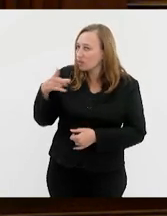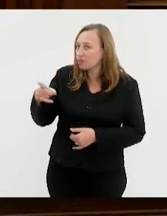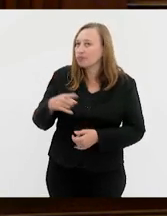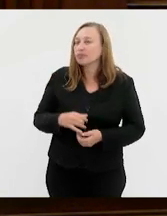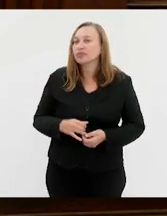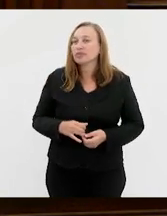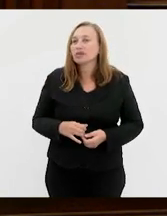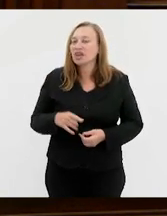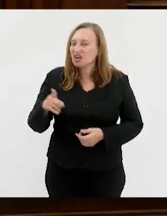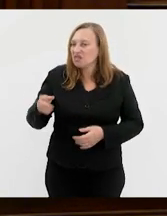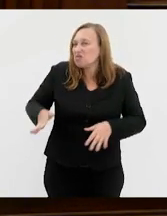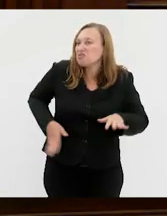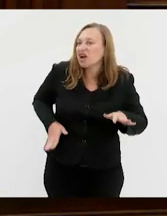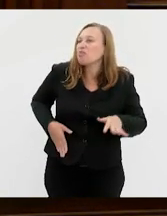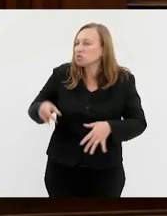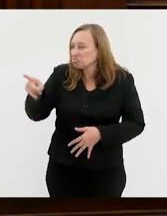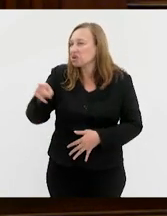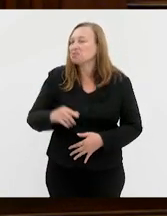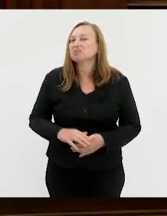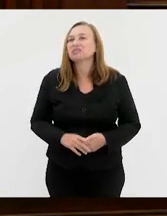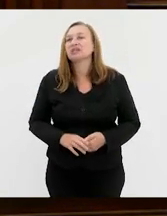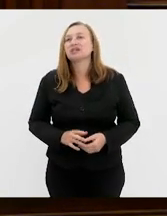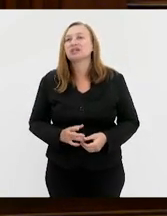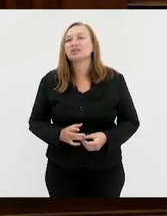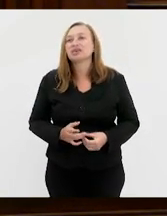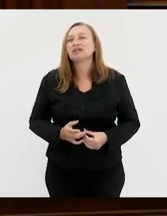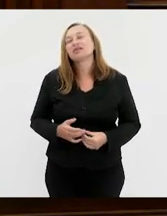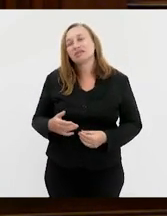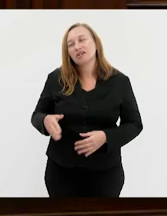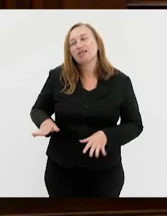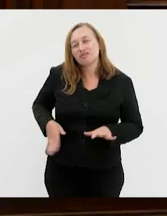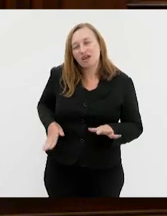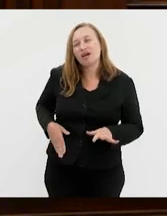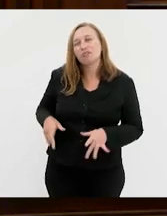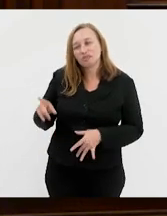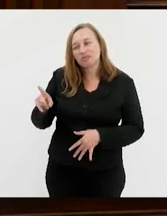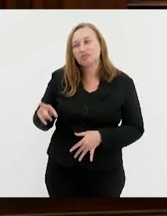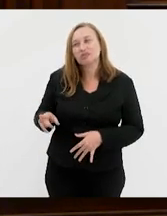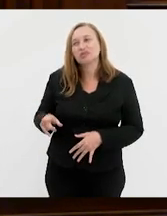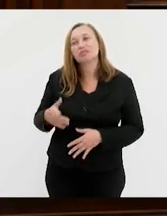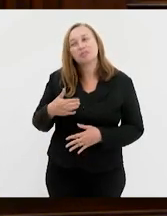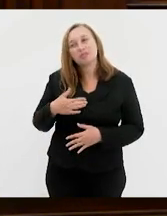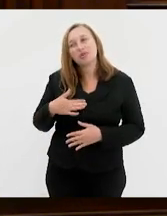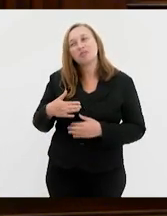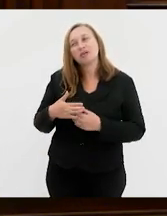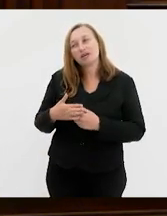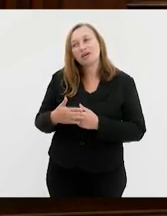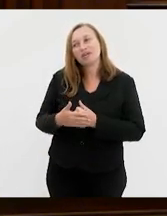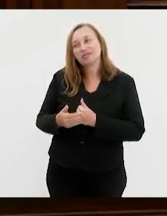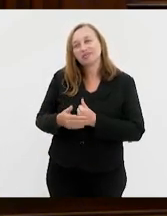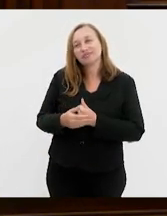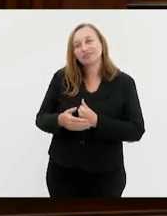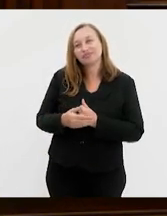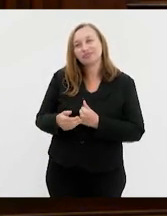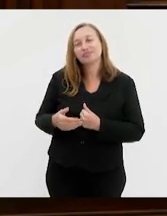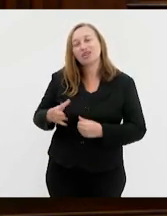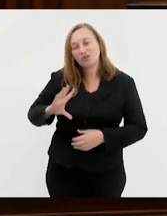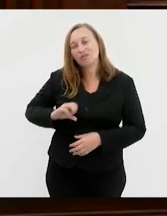de vagabundo mesmo. Eles são meus vagabundos, mas meus queridos vagabundos. Eu amo